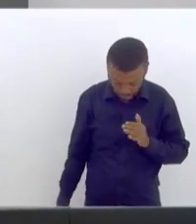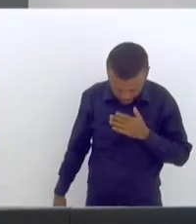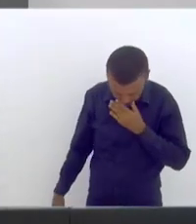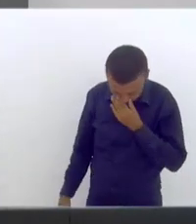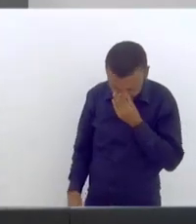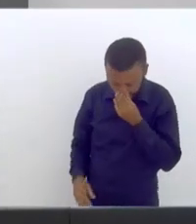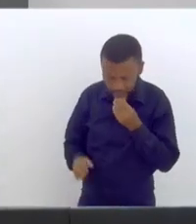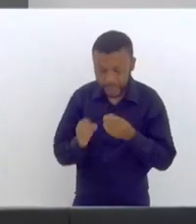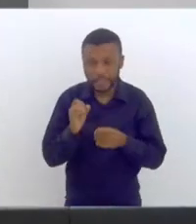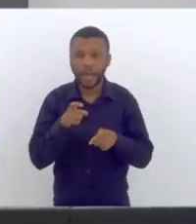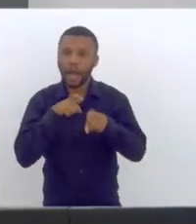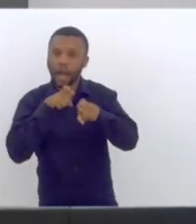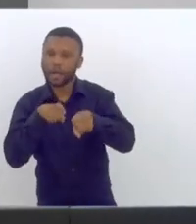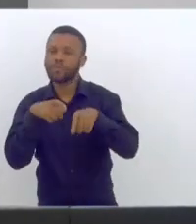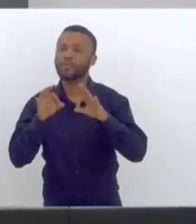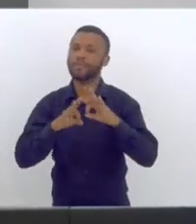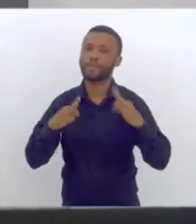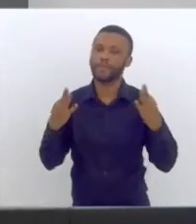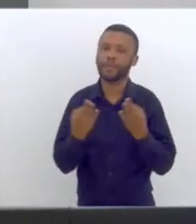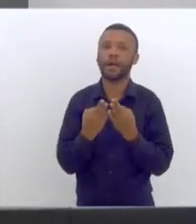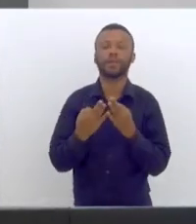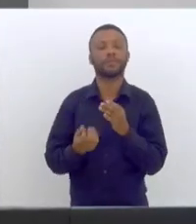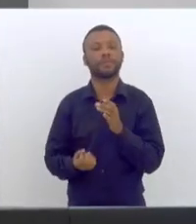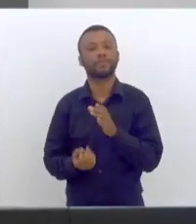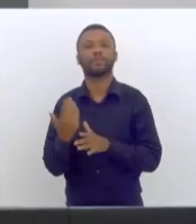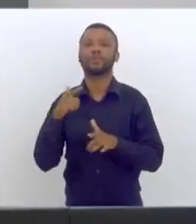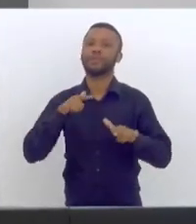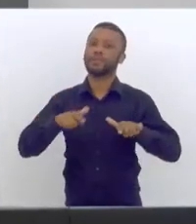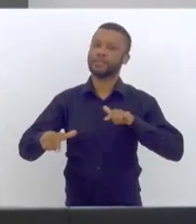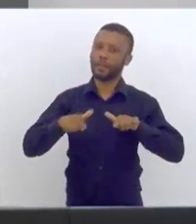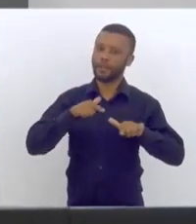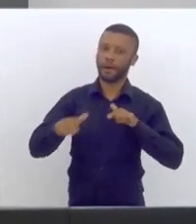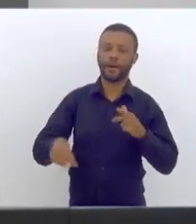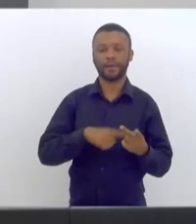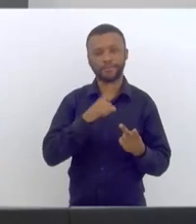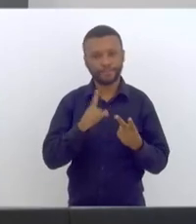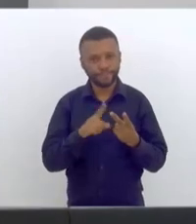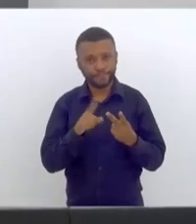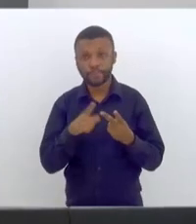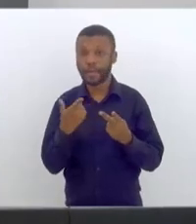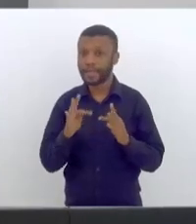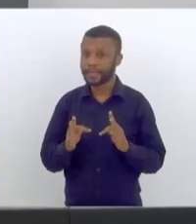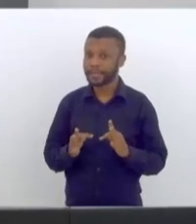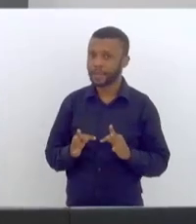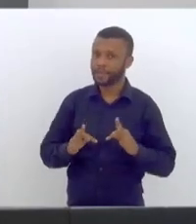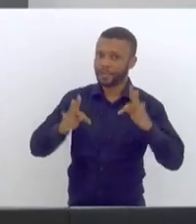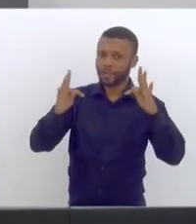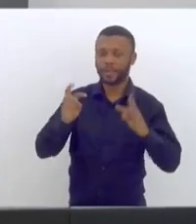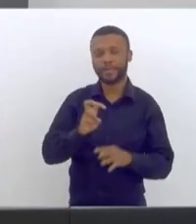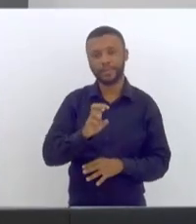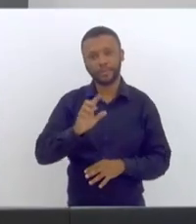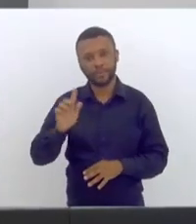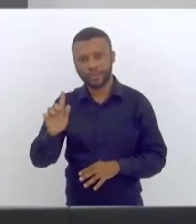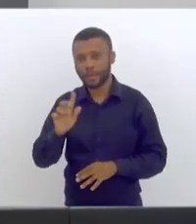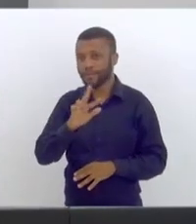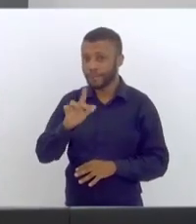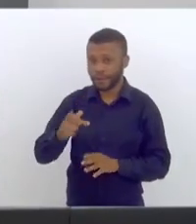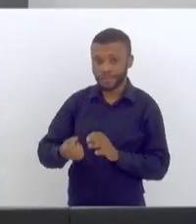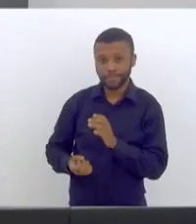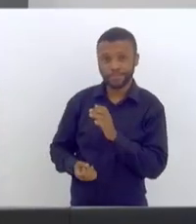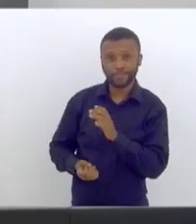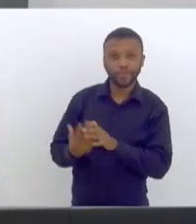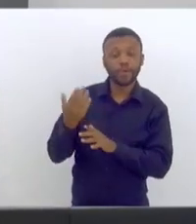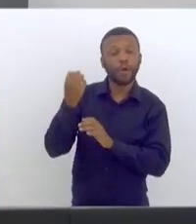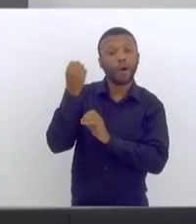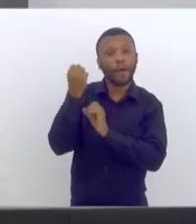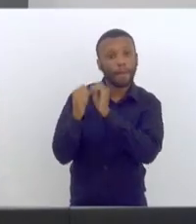se a agricultura familiar que não é só a geração de emprego se a tecnologia assim gerando empreendedores